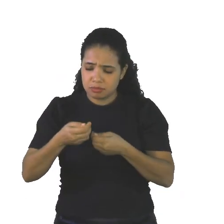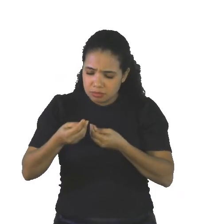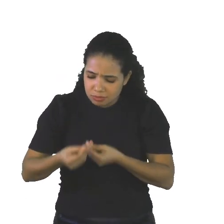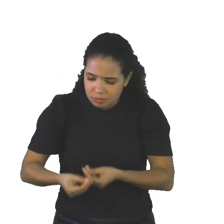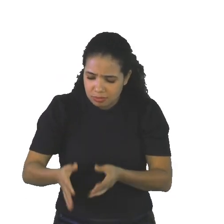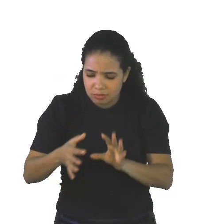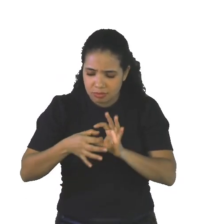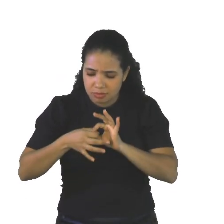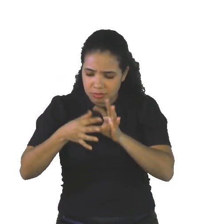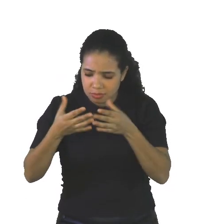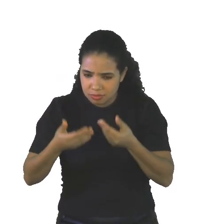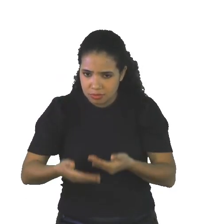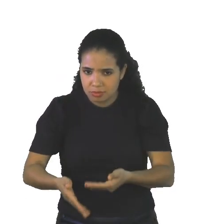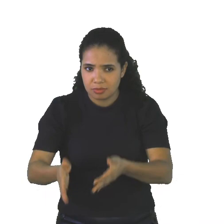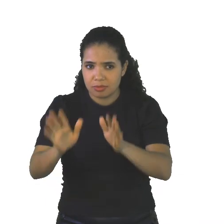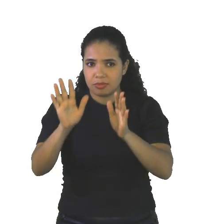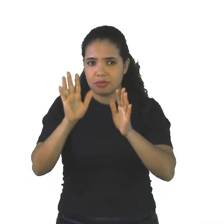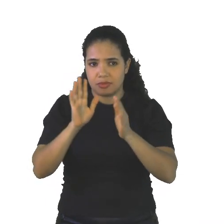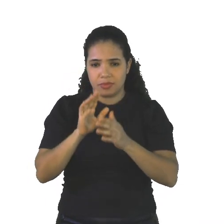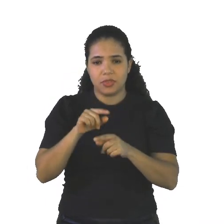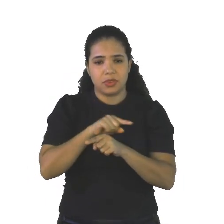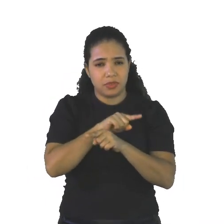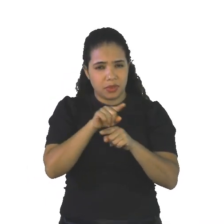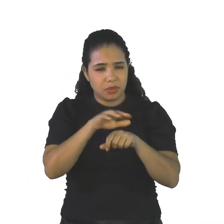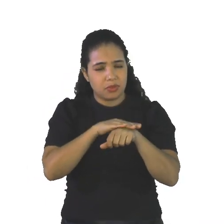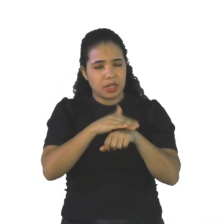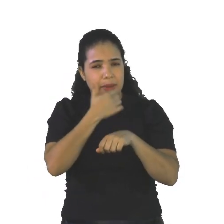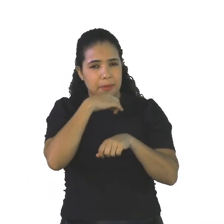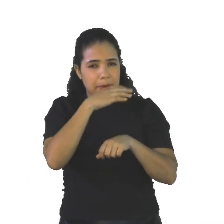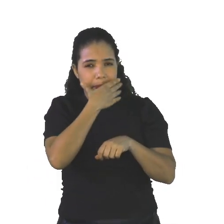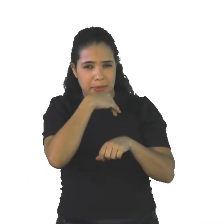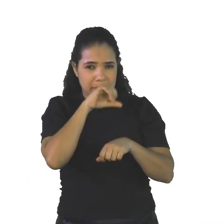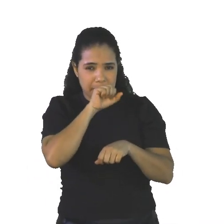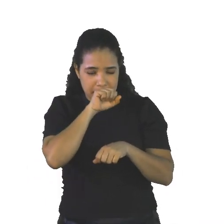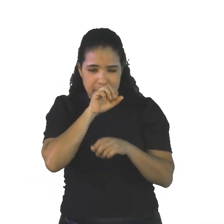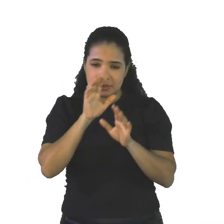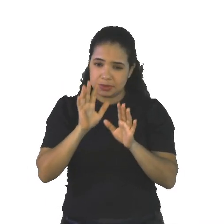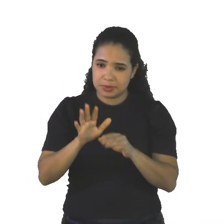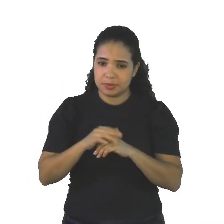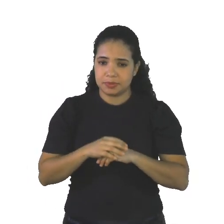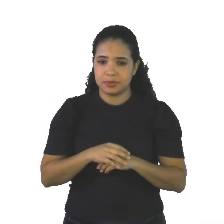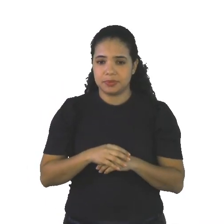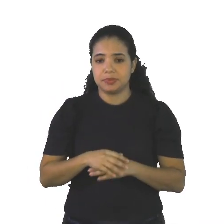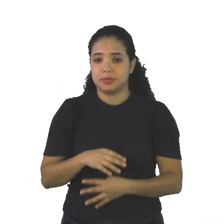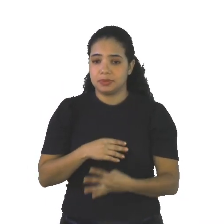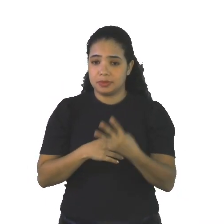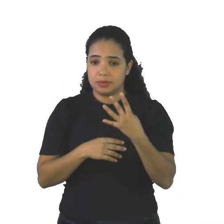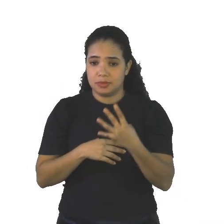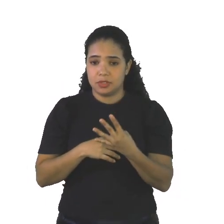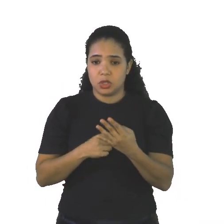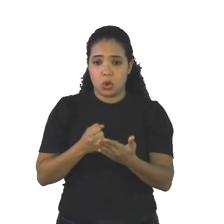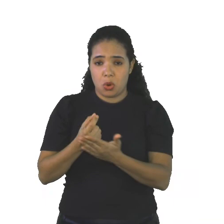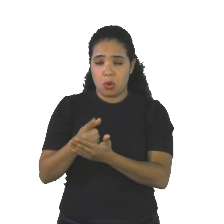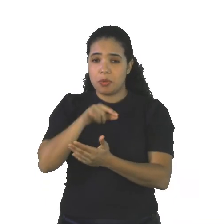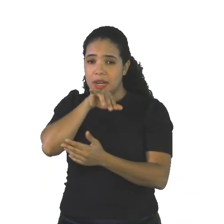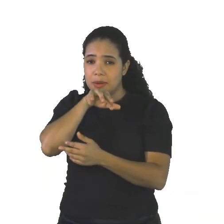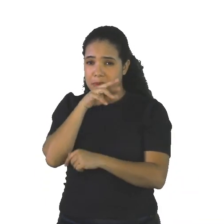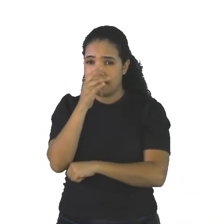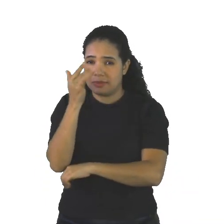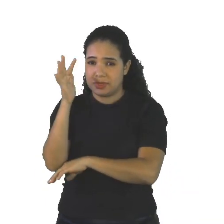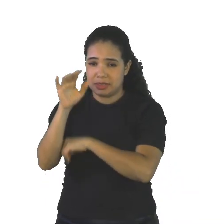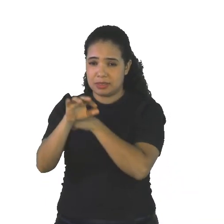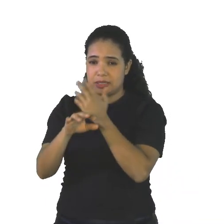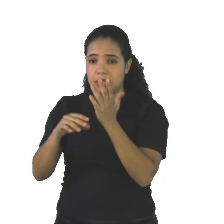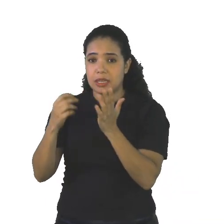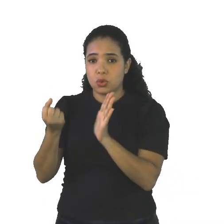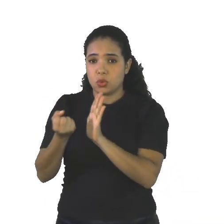seus pais, vocês mesmos que alguns devem já fazer parte disso, né? 4. Nunca compre animais silvestres sem